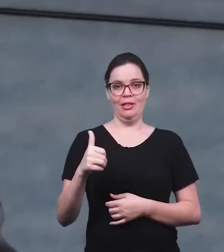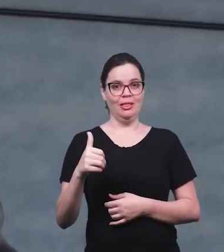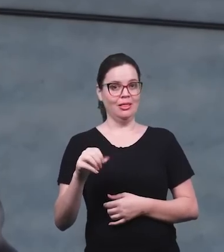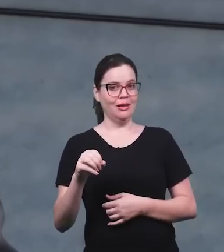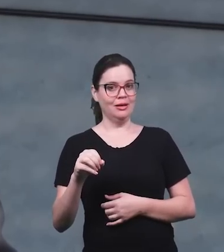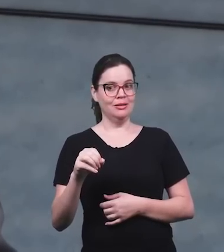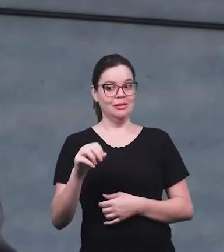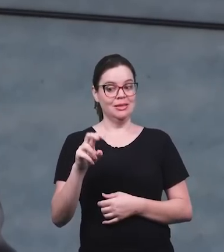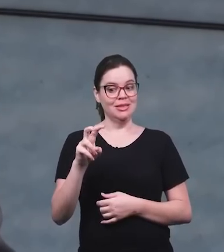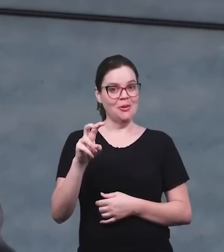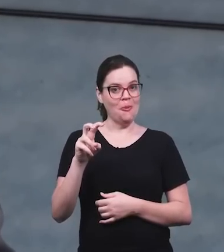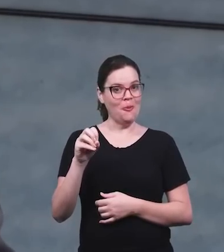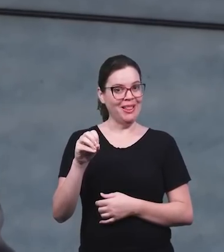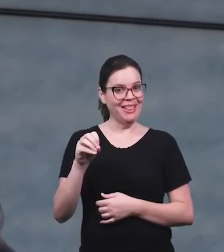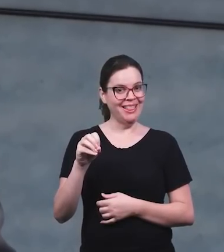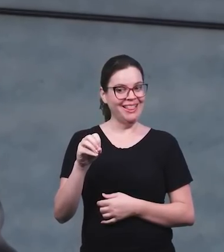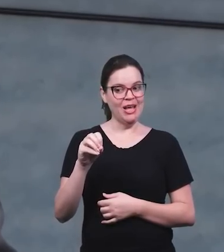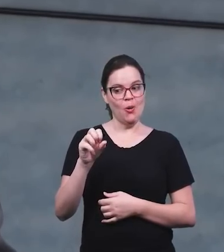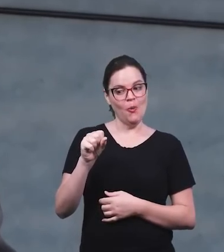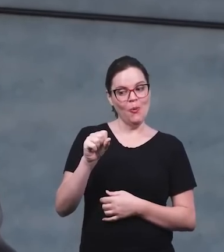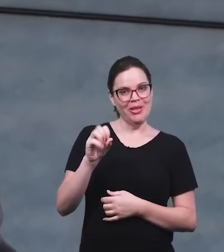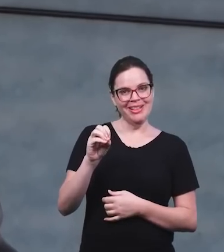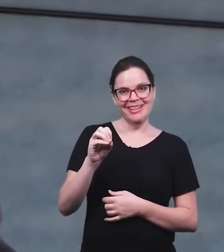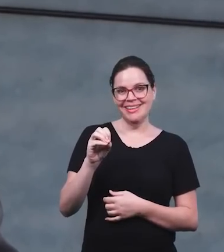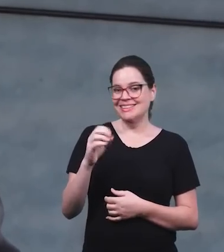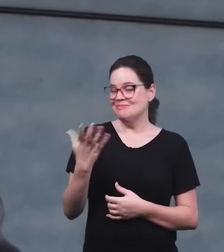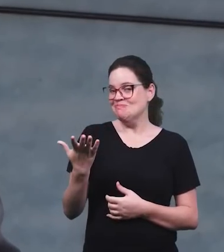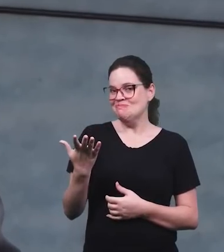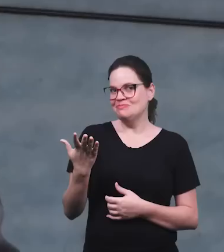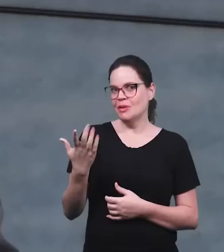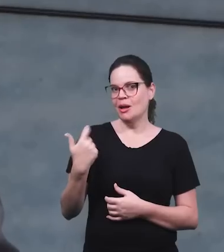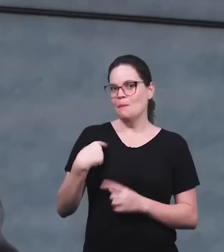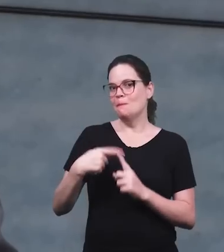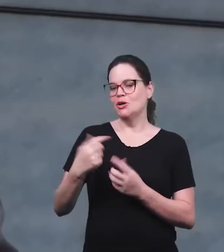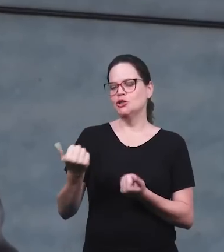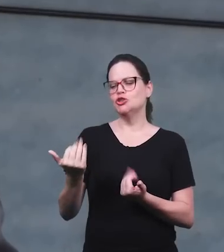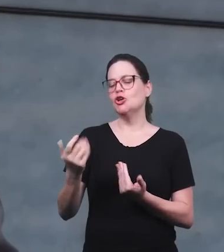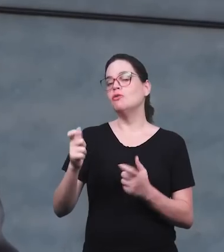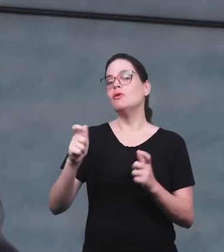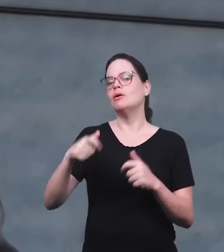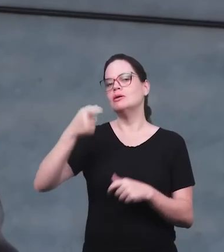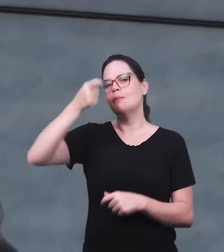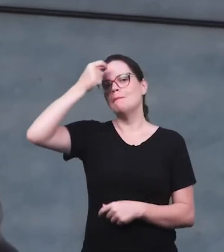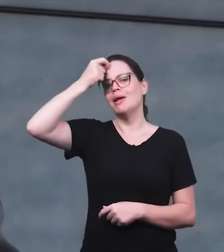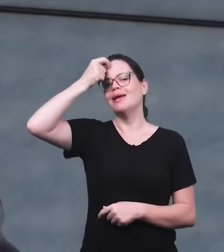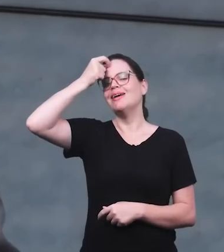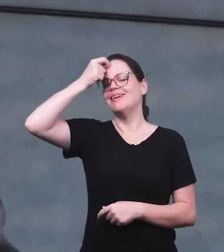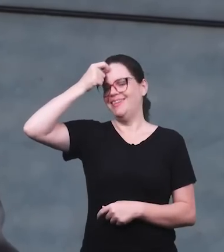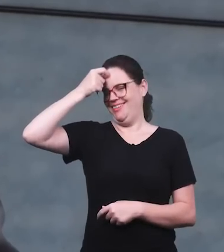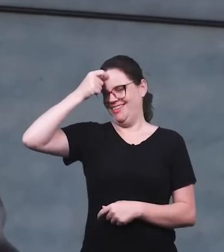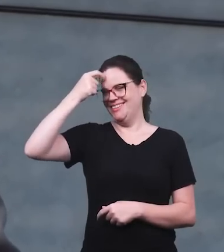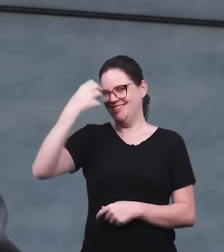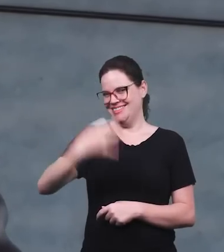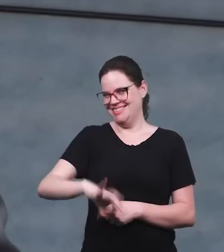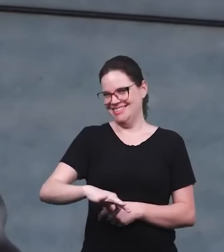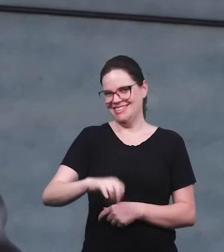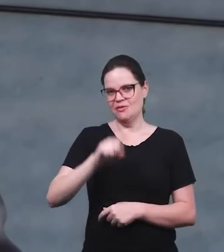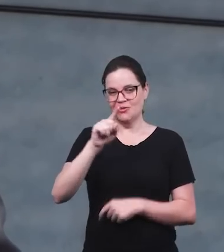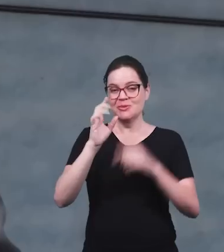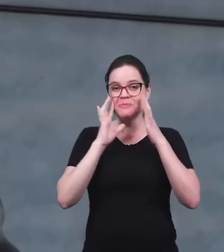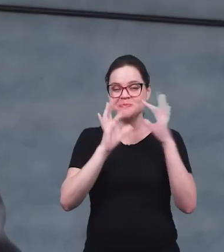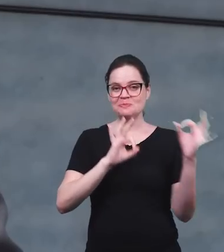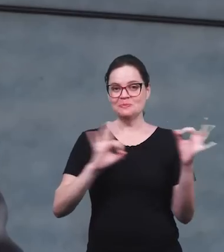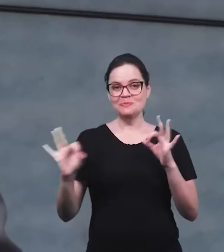jovens de 10, jovens de 50, jovens de 80. A juventude, ó, tá na cabeça da gente. E